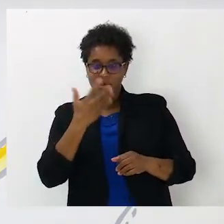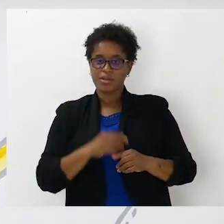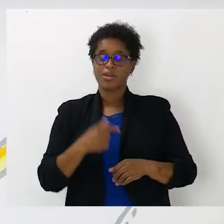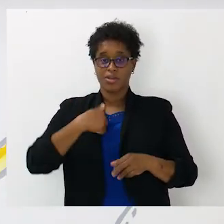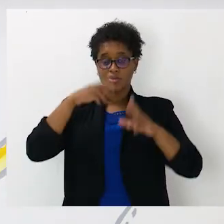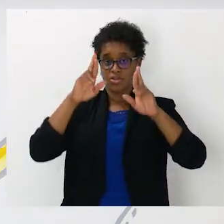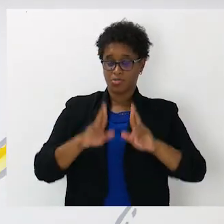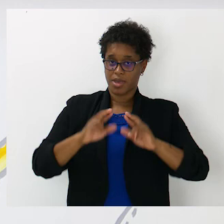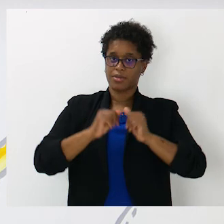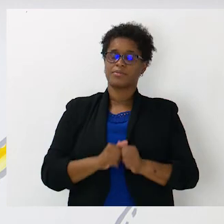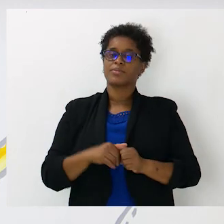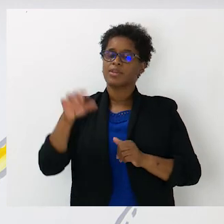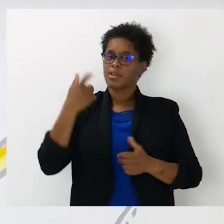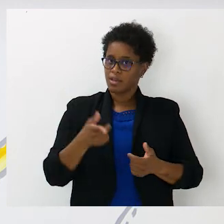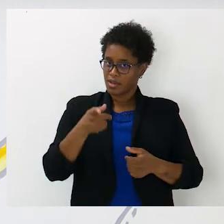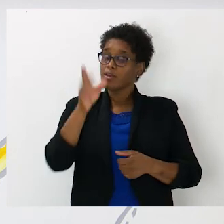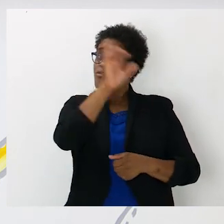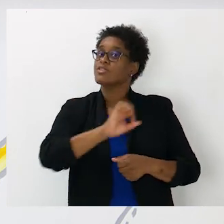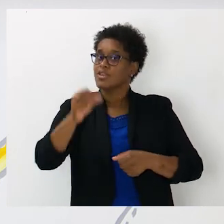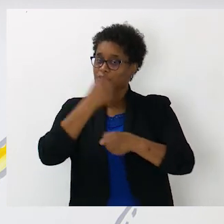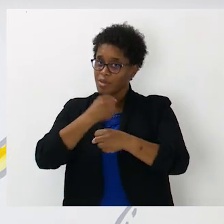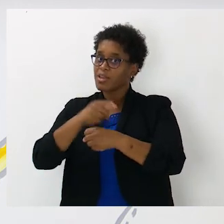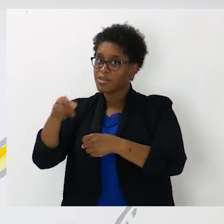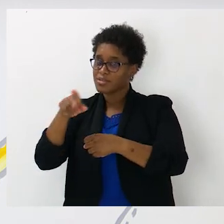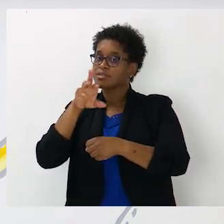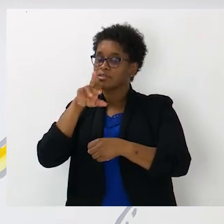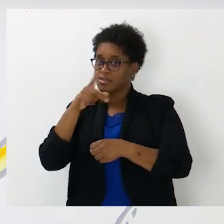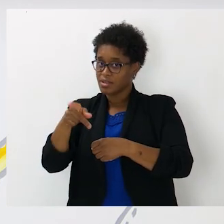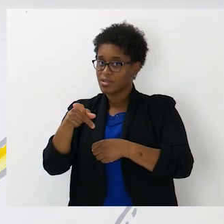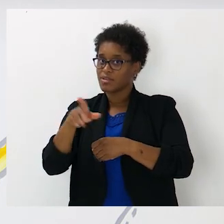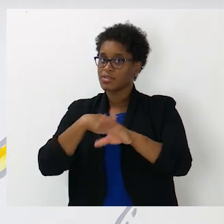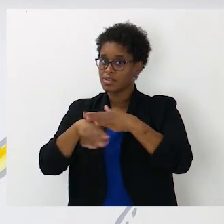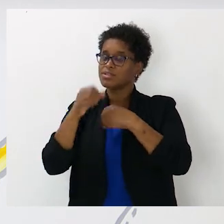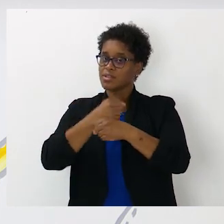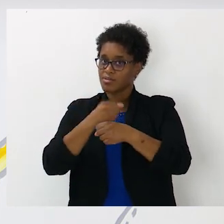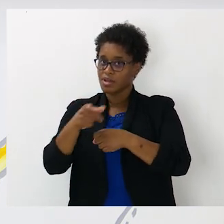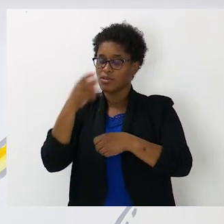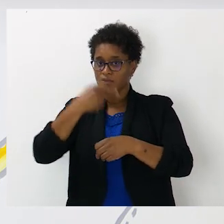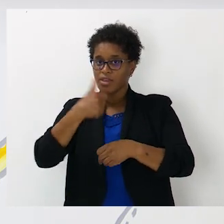nossa aula e espero que vou resolver esse exercício.